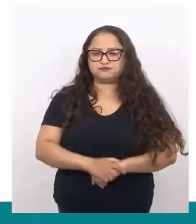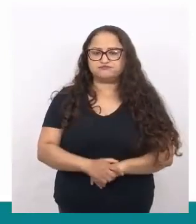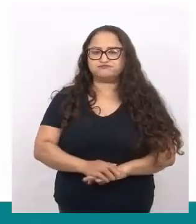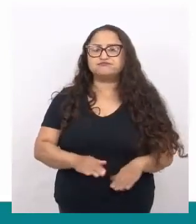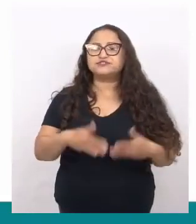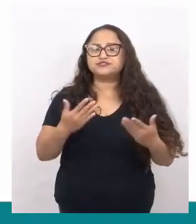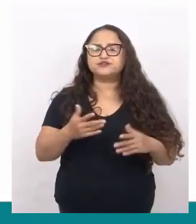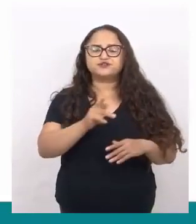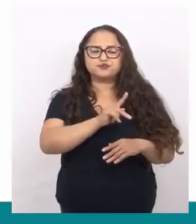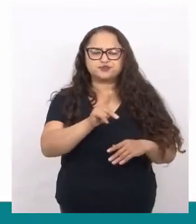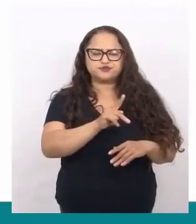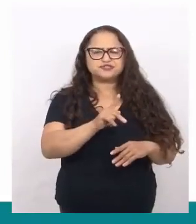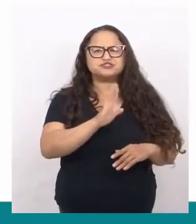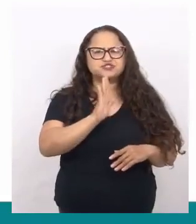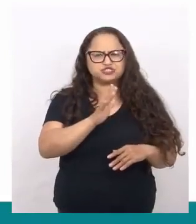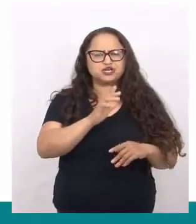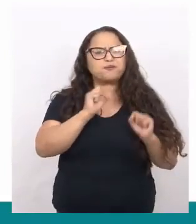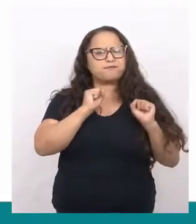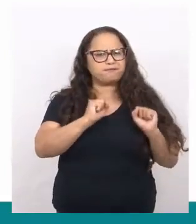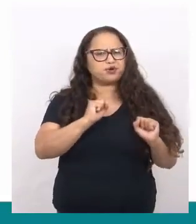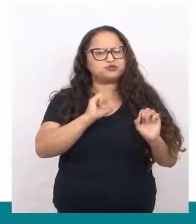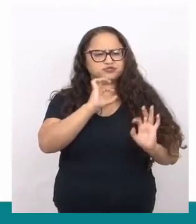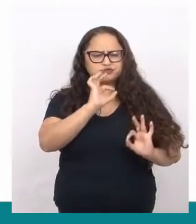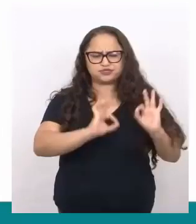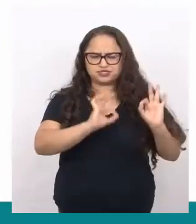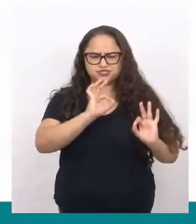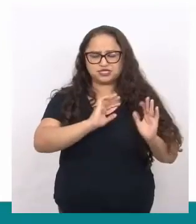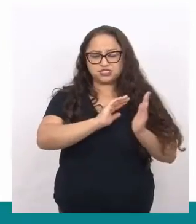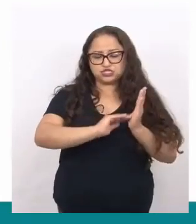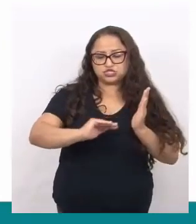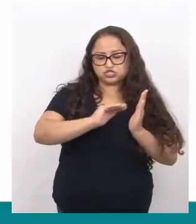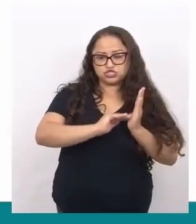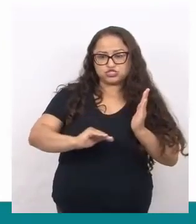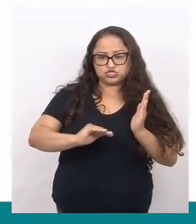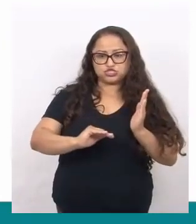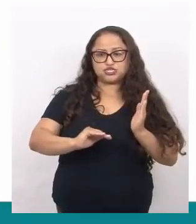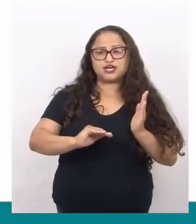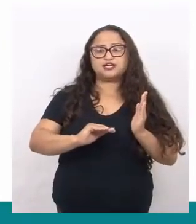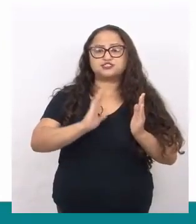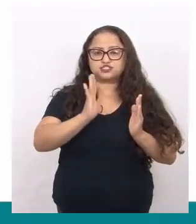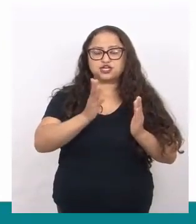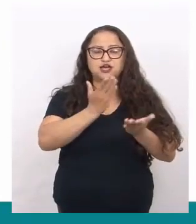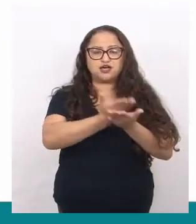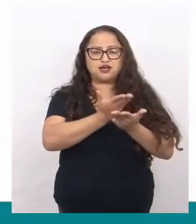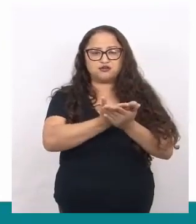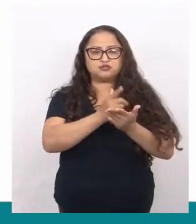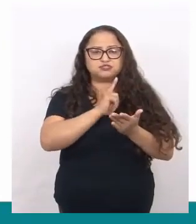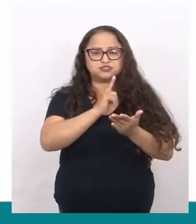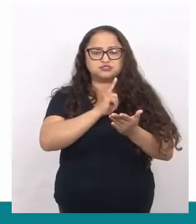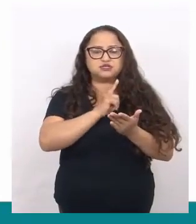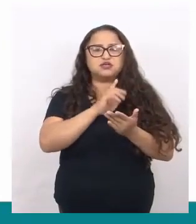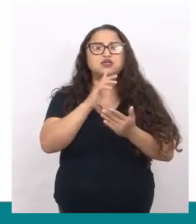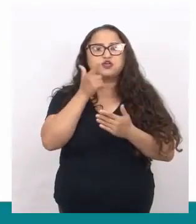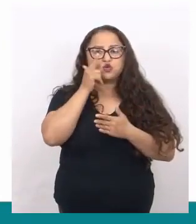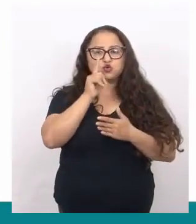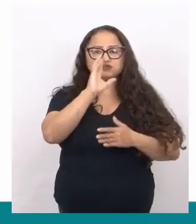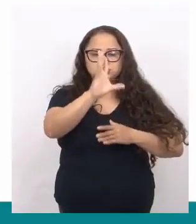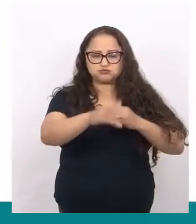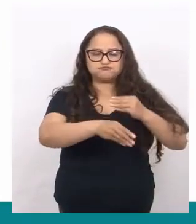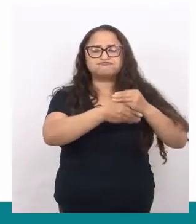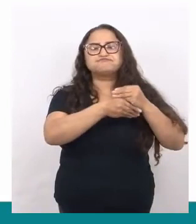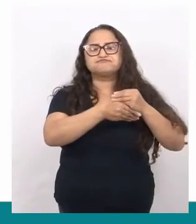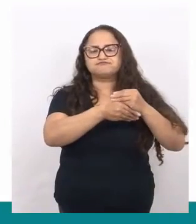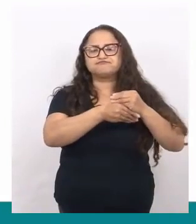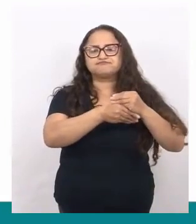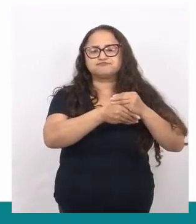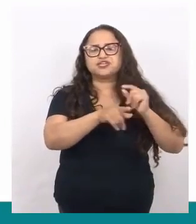classe, a gente vai poder fazer esse ajuste. Eu consigo tirar aulas que foram associadas, eu consigo incluir aulas que